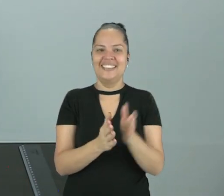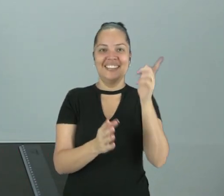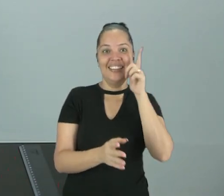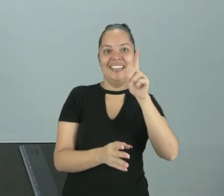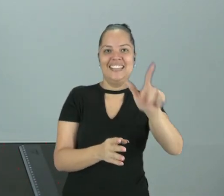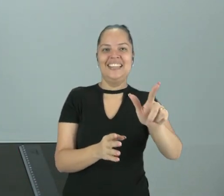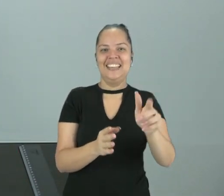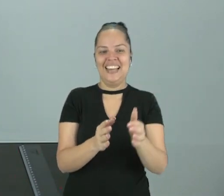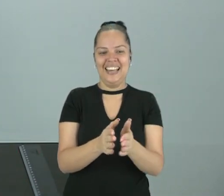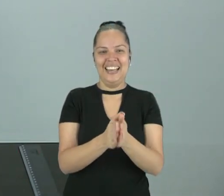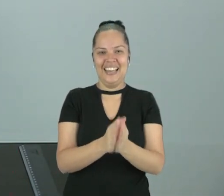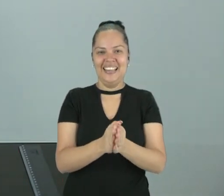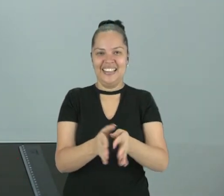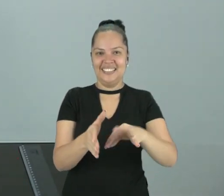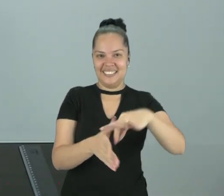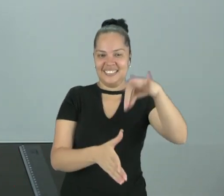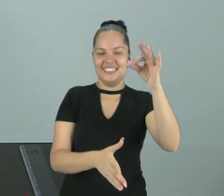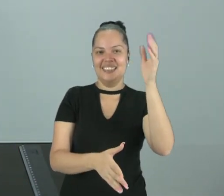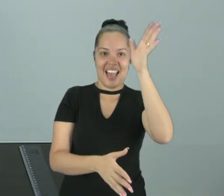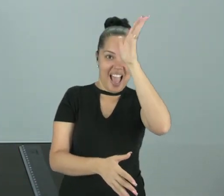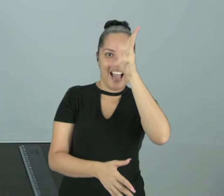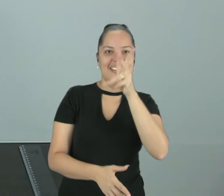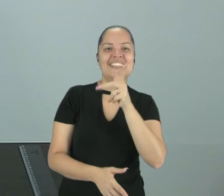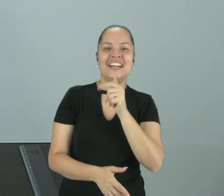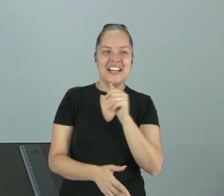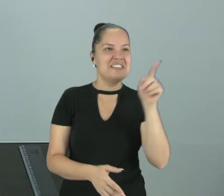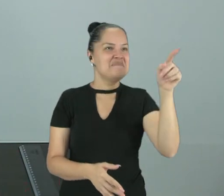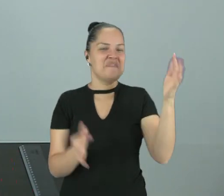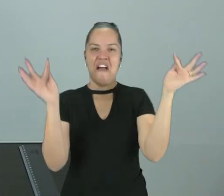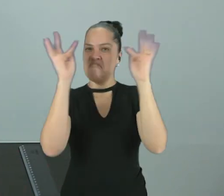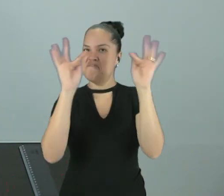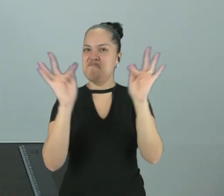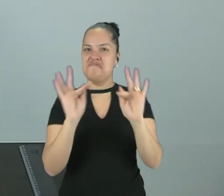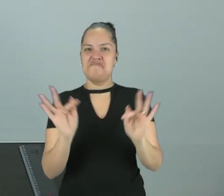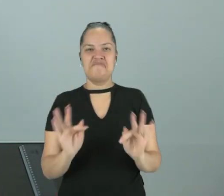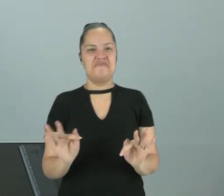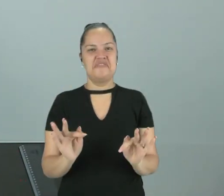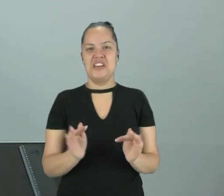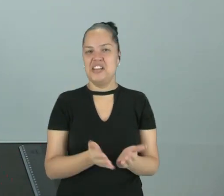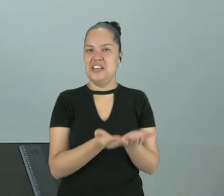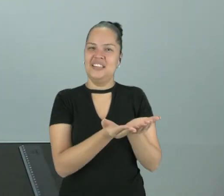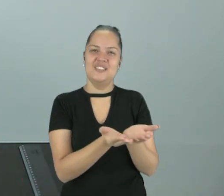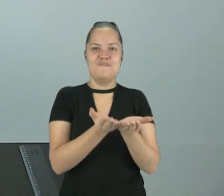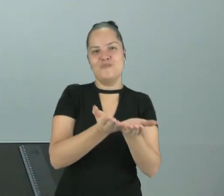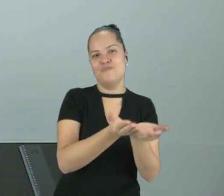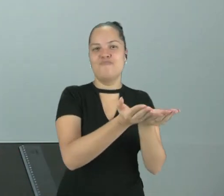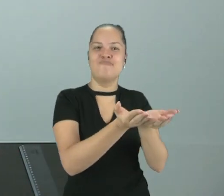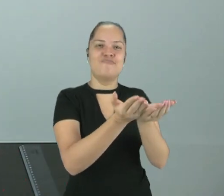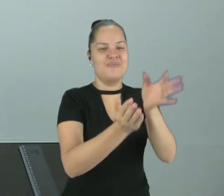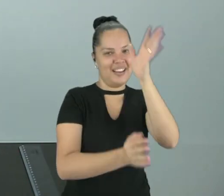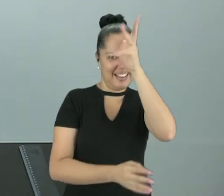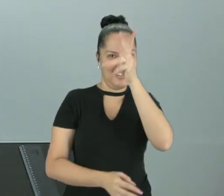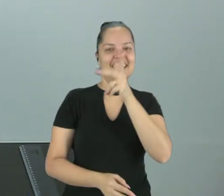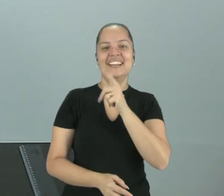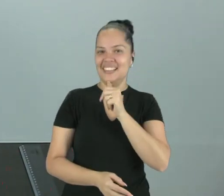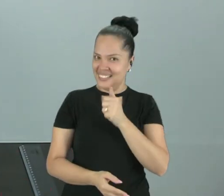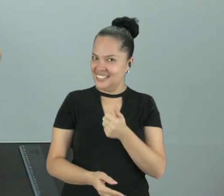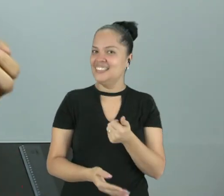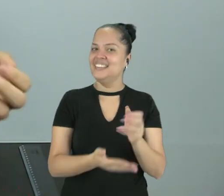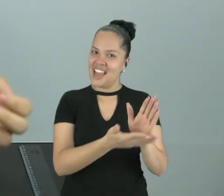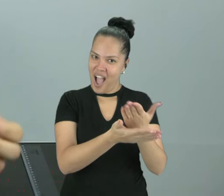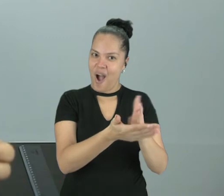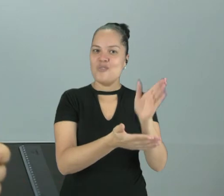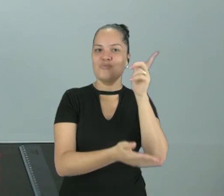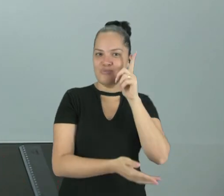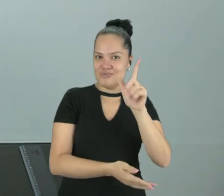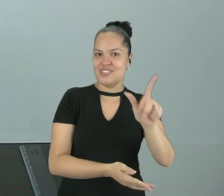galinha dele tá bom mas eu fiquei muito feliz aí com a galinha feliz da vida né então muito já ganharam né você ganhar galinhas ganhar